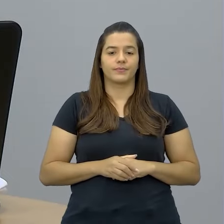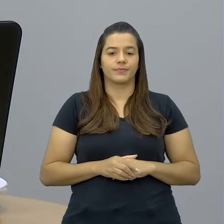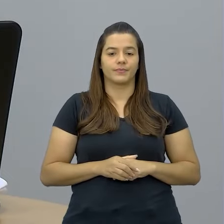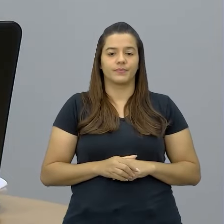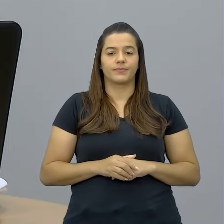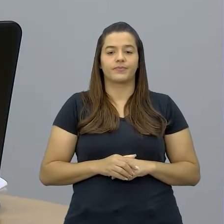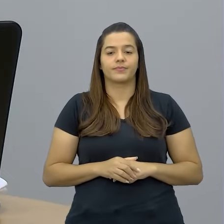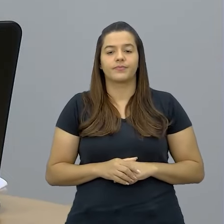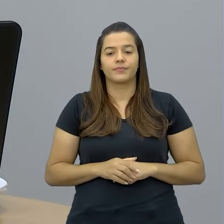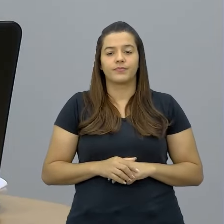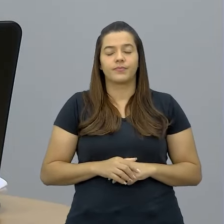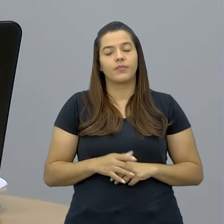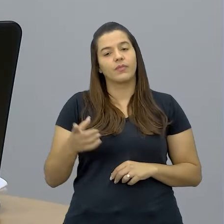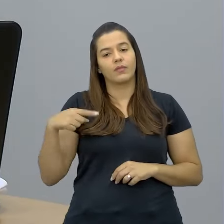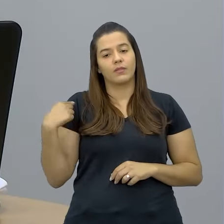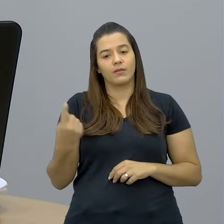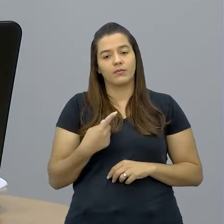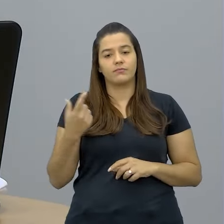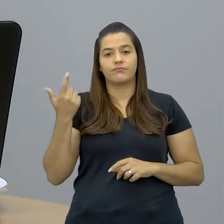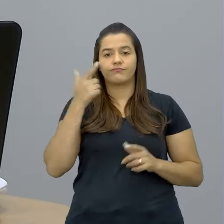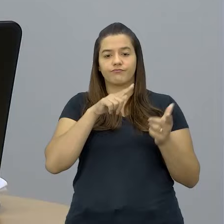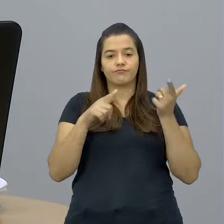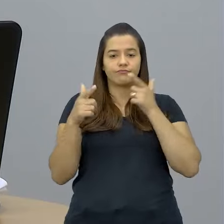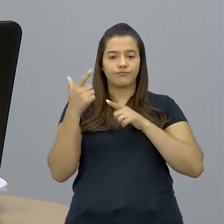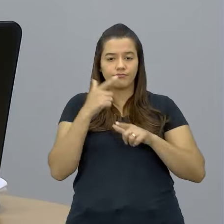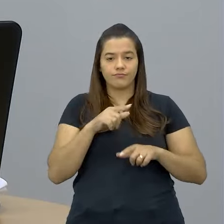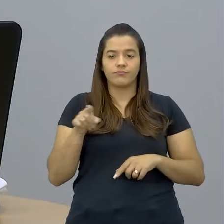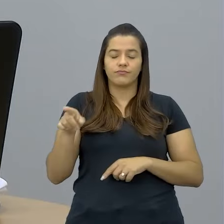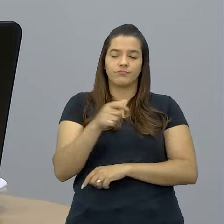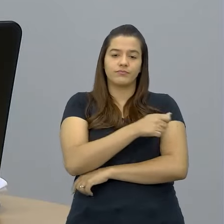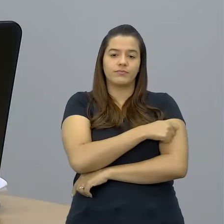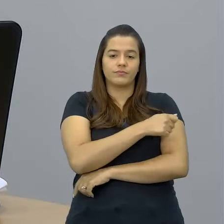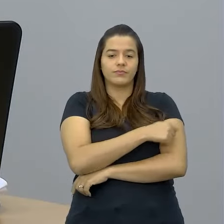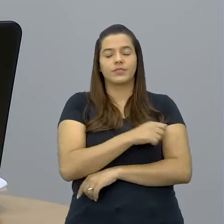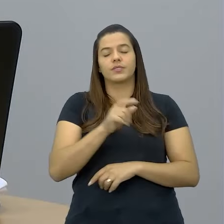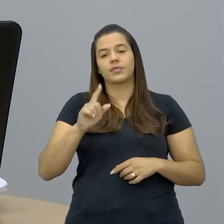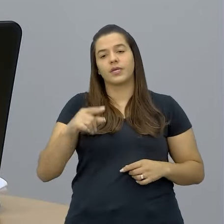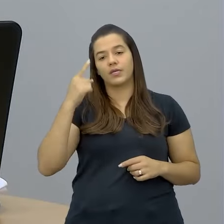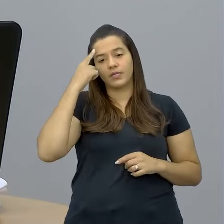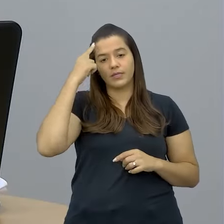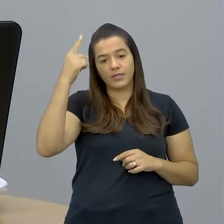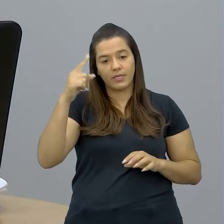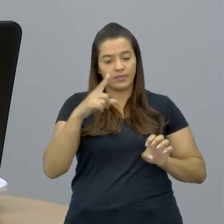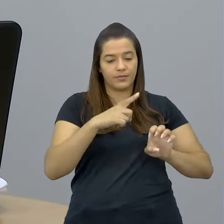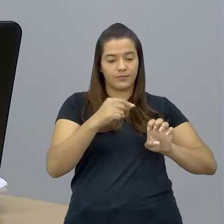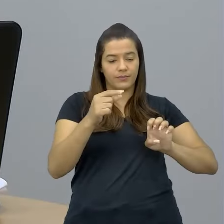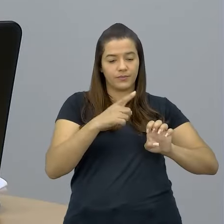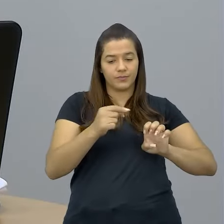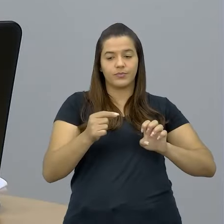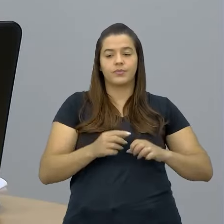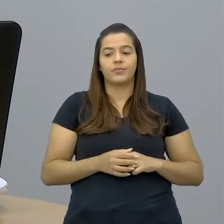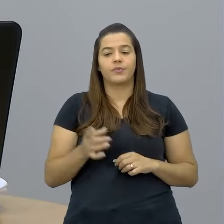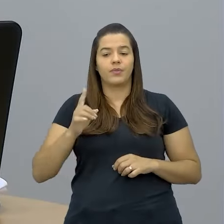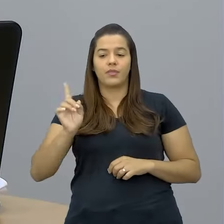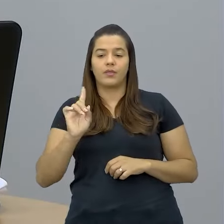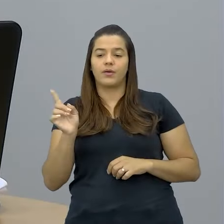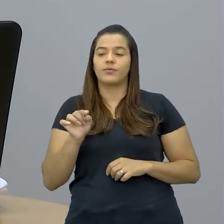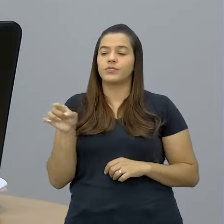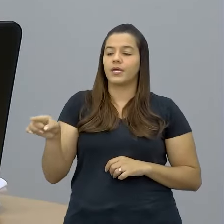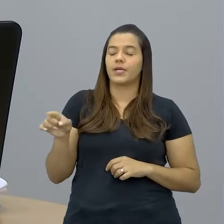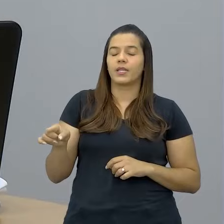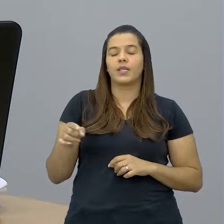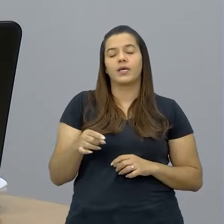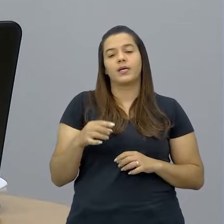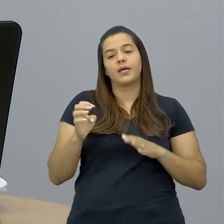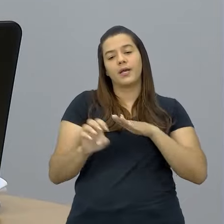que nós conseguimos trazer para o estudante essa ideia de empreendedorismo, não na parte empresarial, mas sim